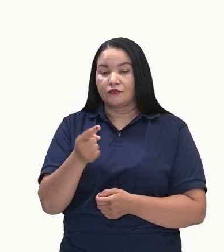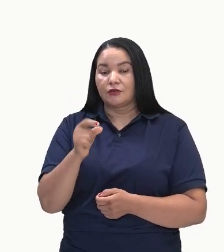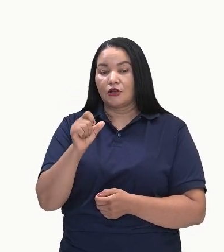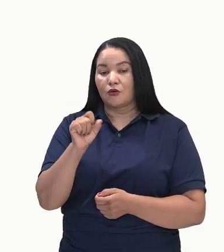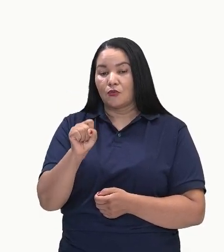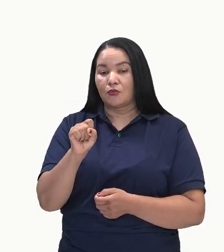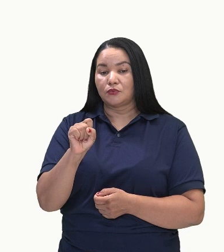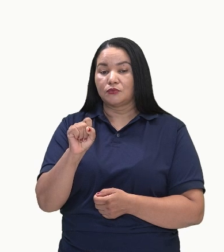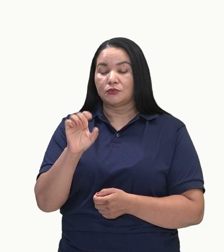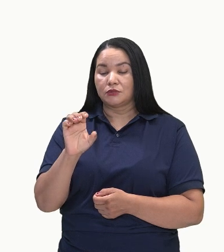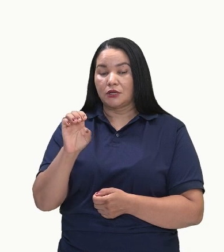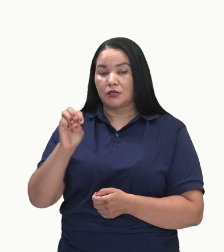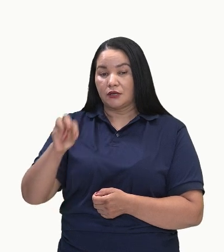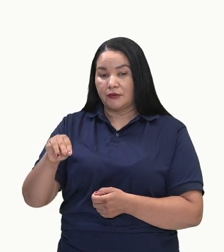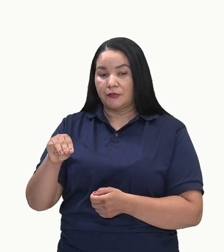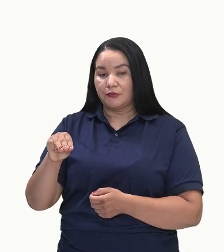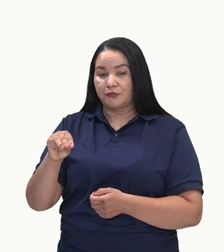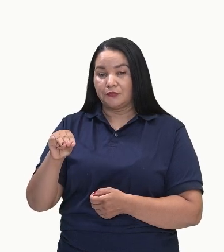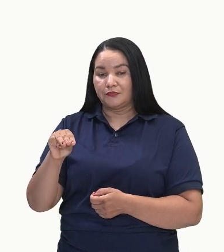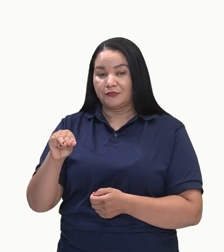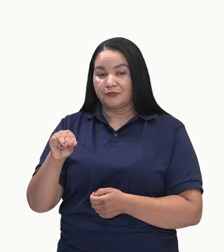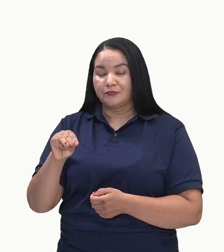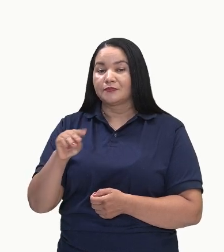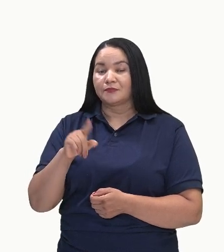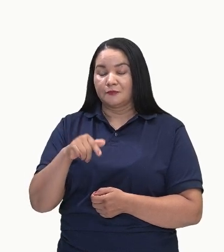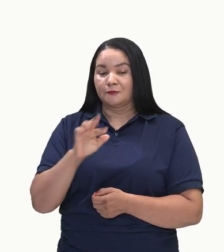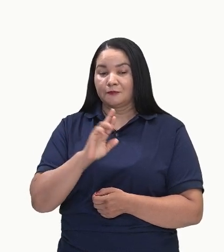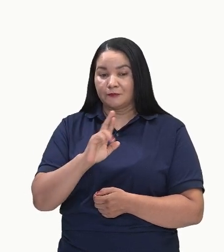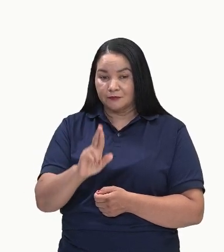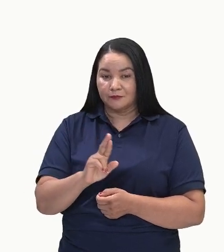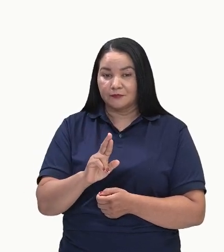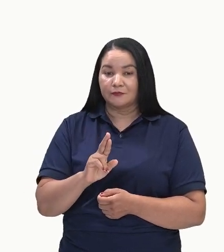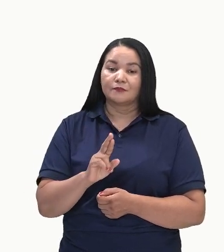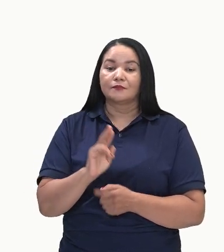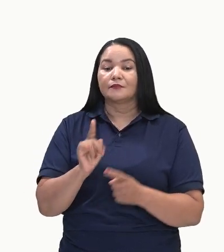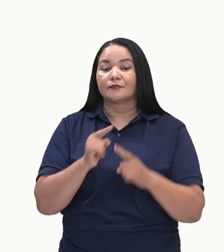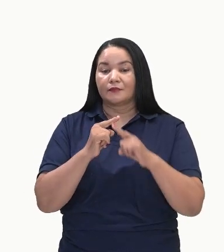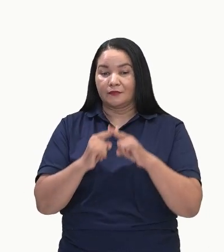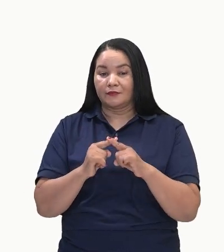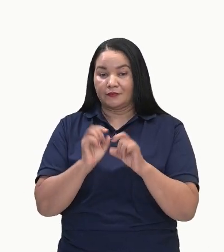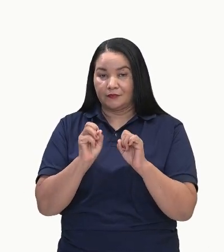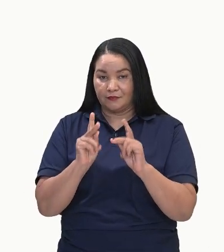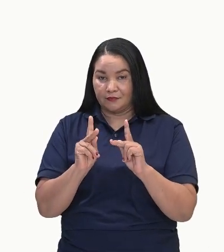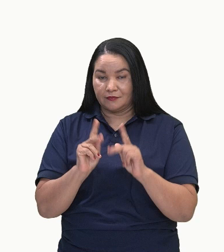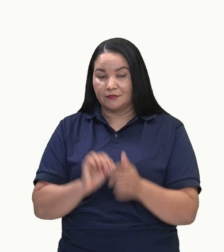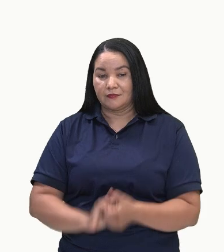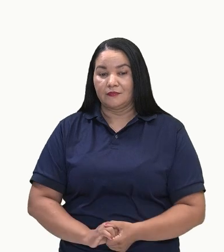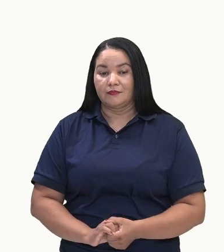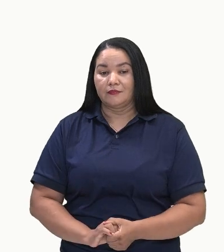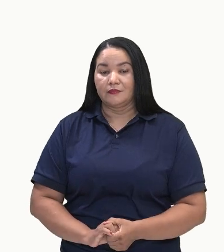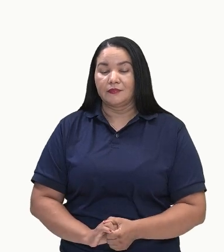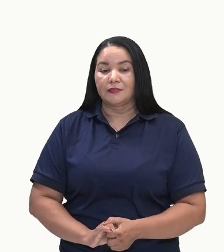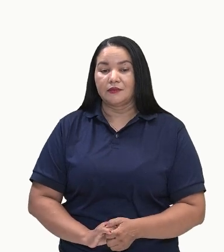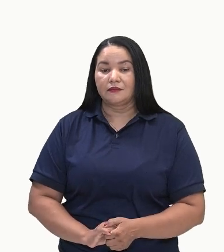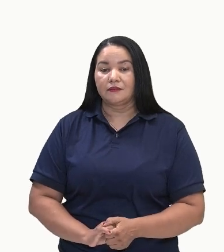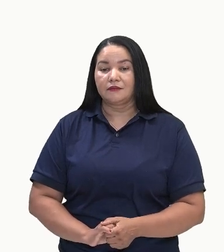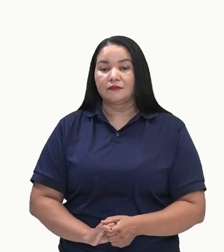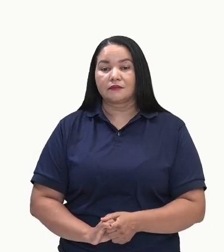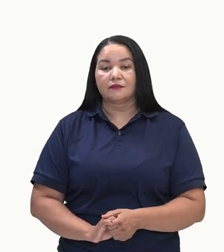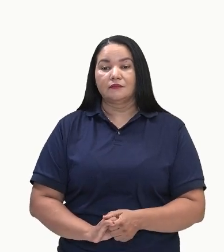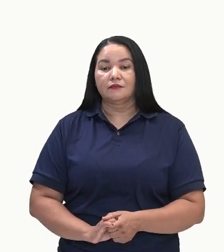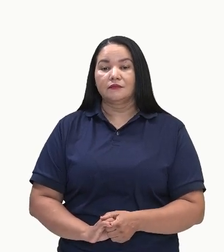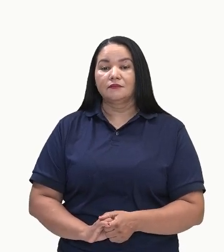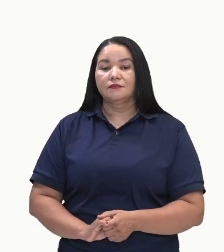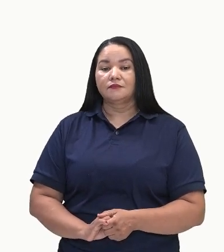219,8 centímetros. Isso aqui é o resultado da multiplicação, tá bom? De